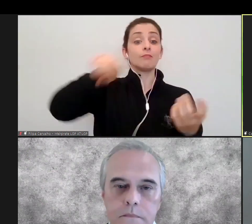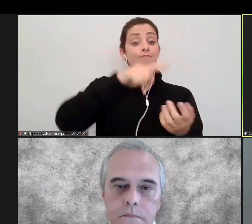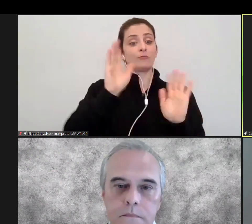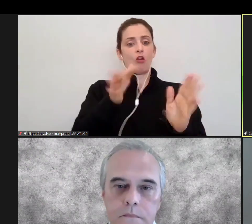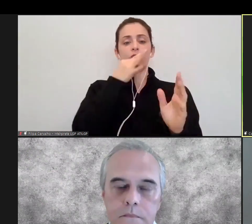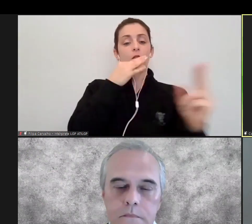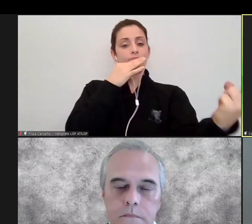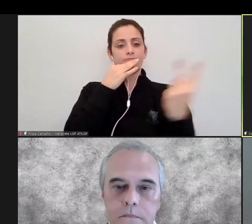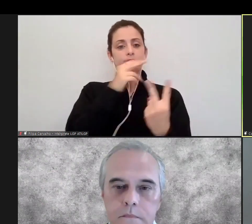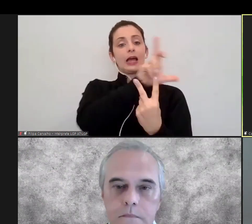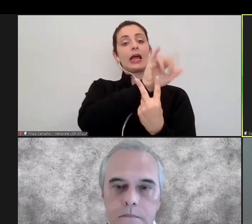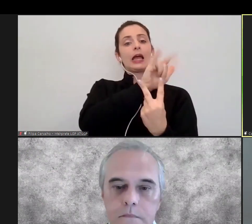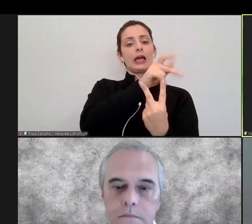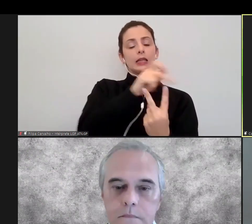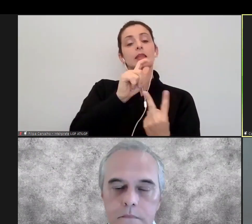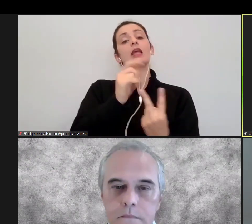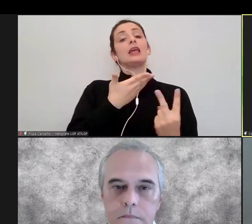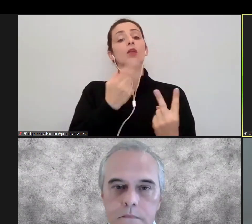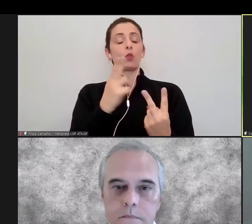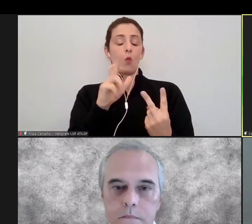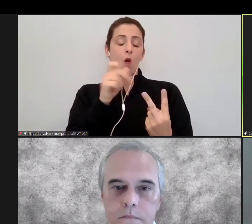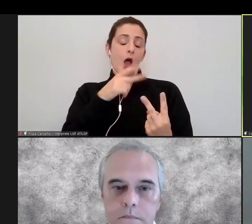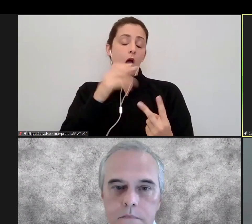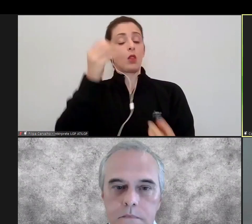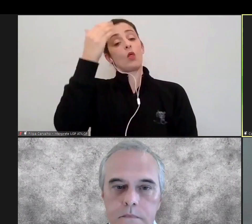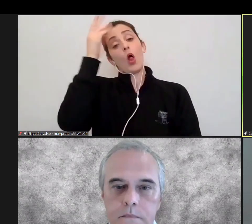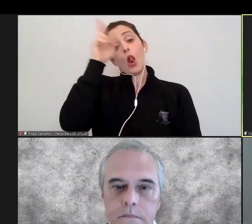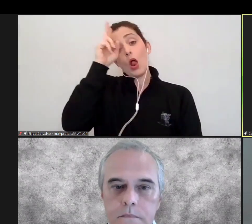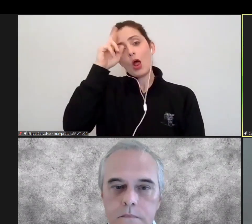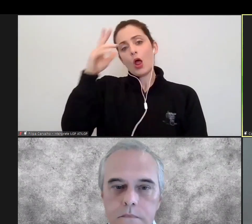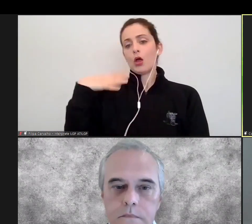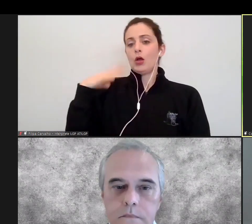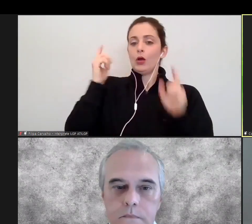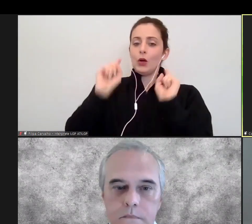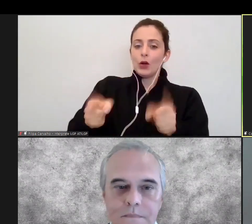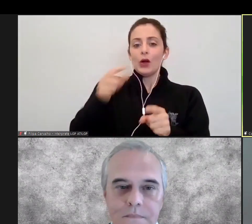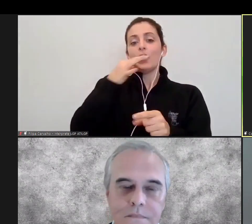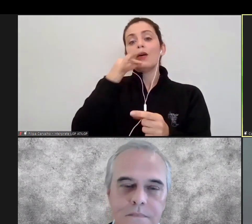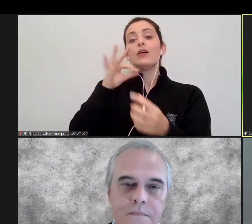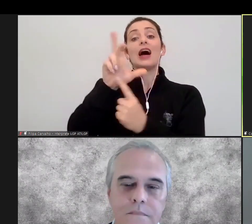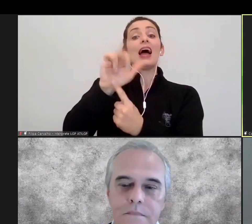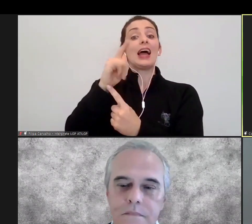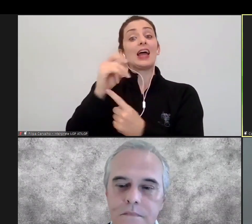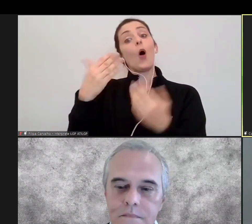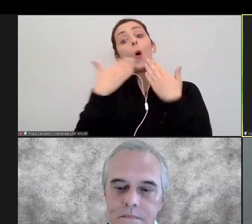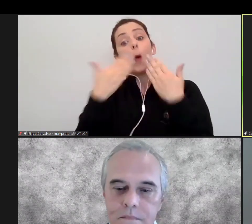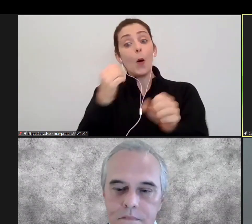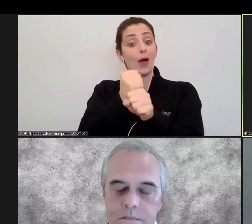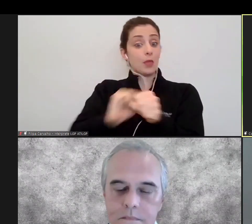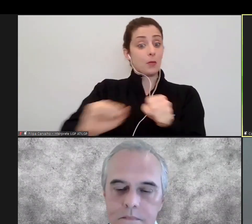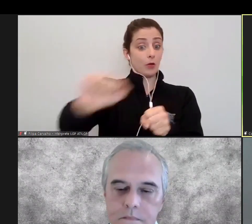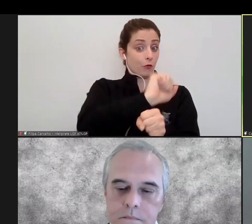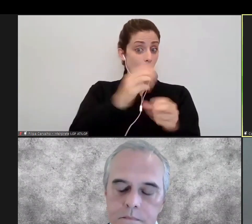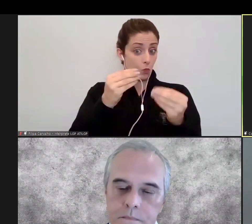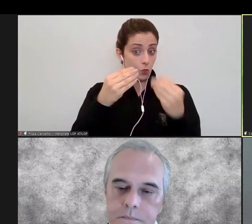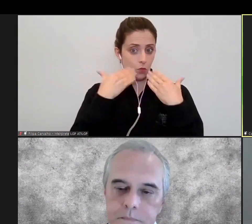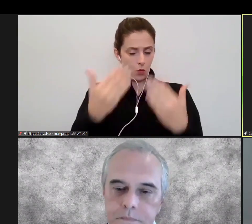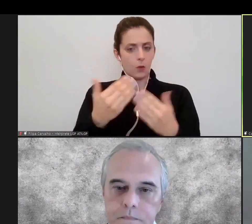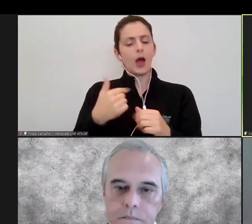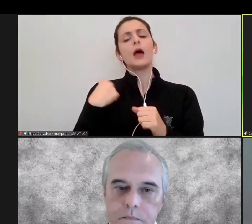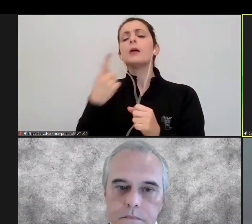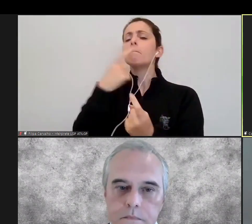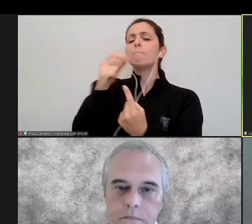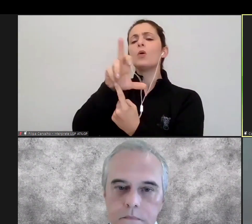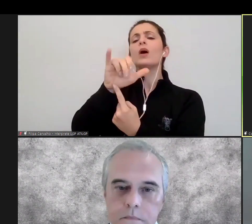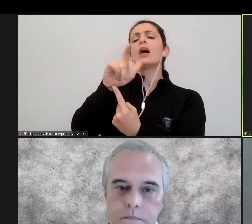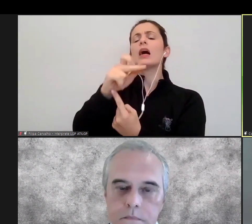Costa. Eu queria começar pela Rita. Obrigado aos dois também, obrigado pelo vosso trabalho acima de tudo, e perguntava à Rita se